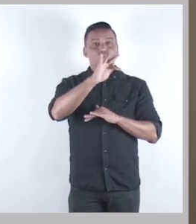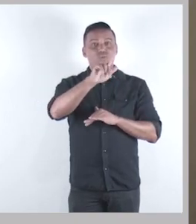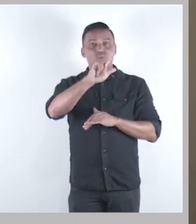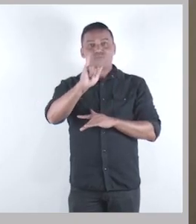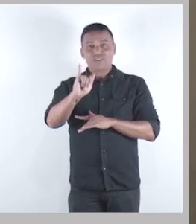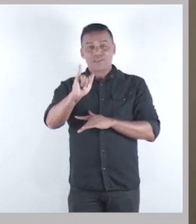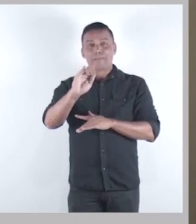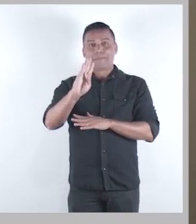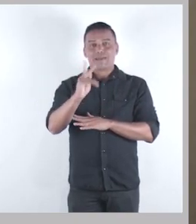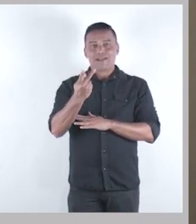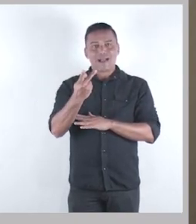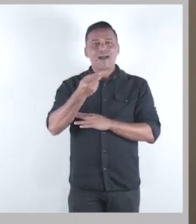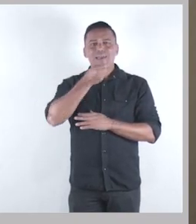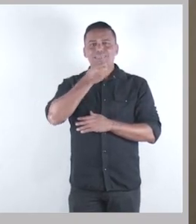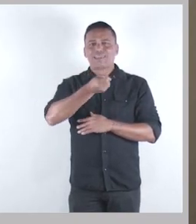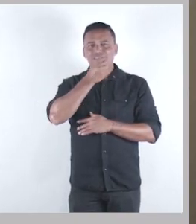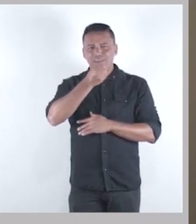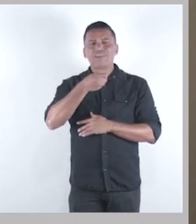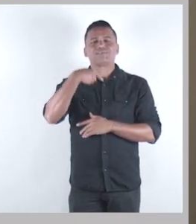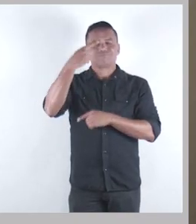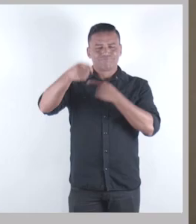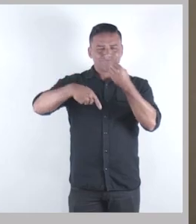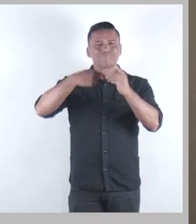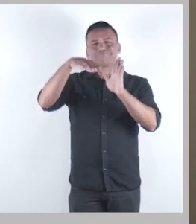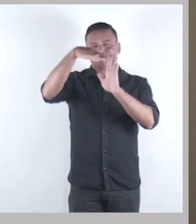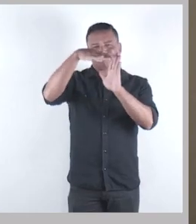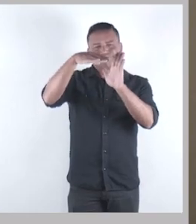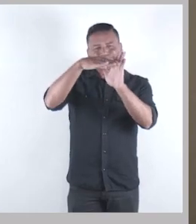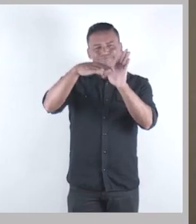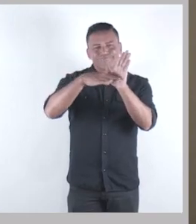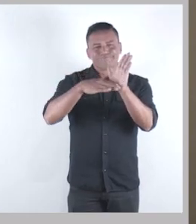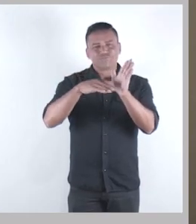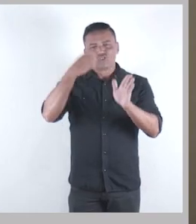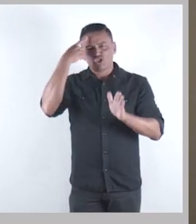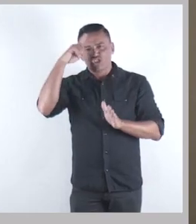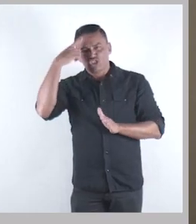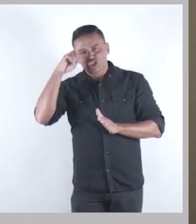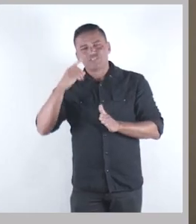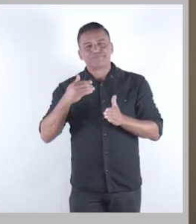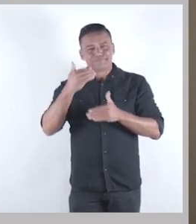e com as entrevistas que virão nos próximos dias.